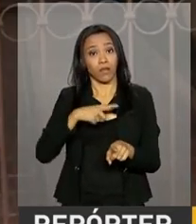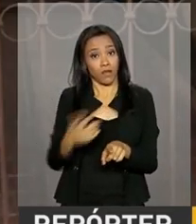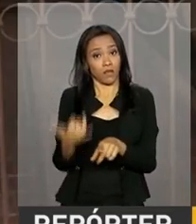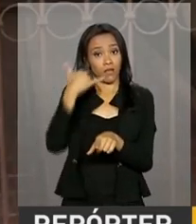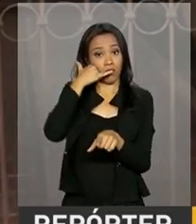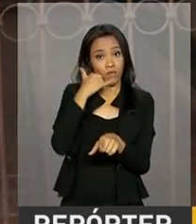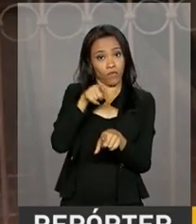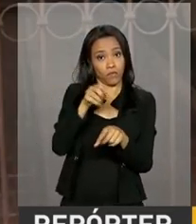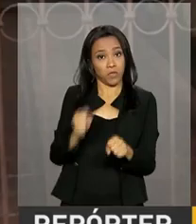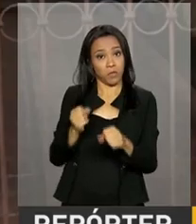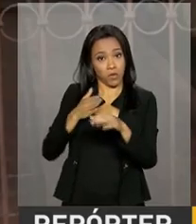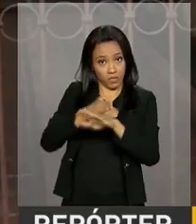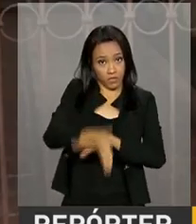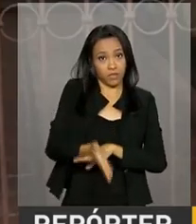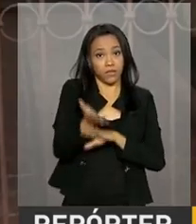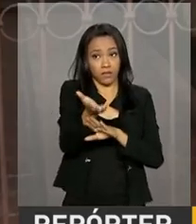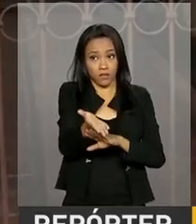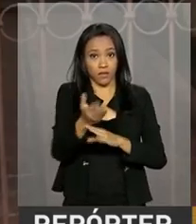0100